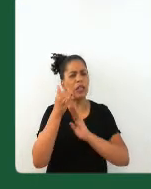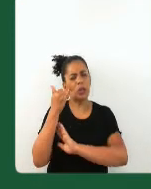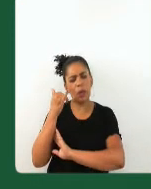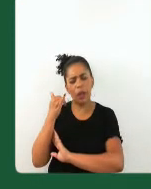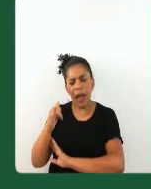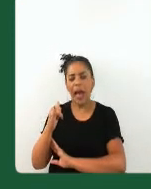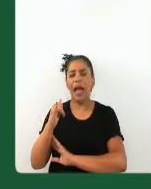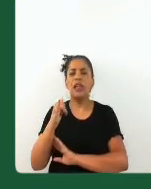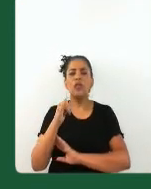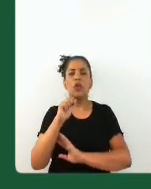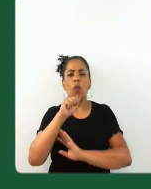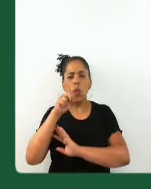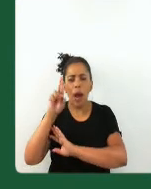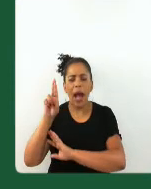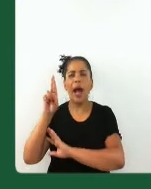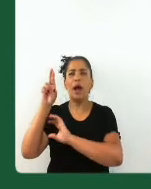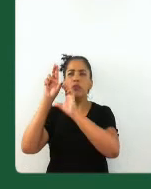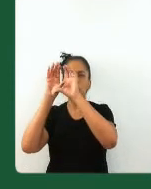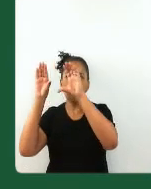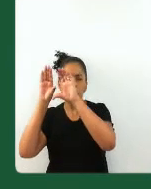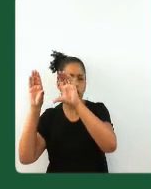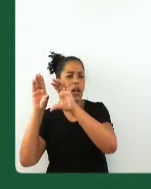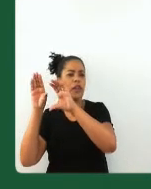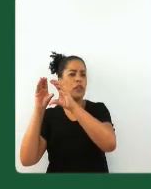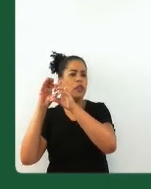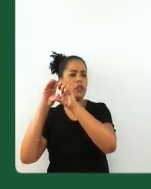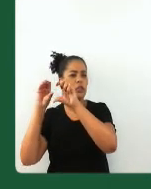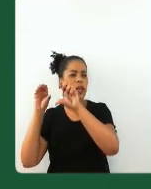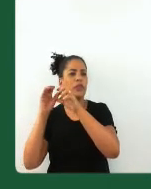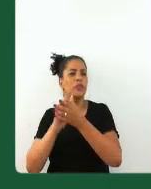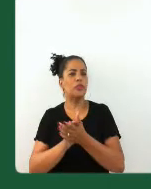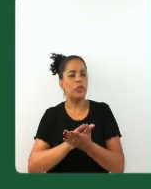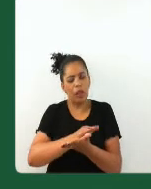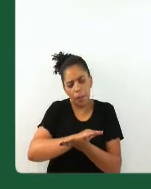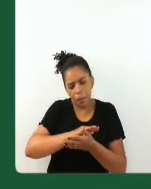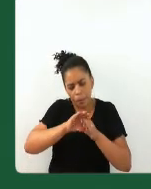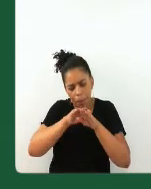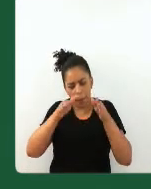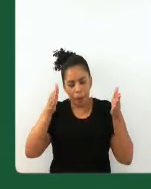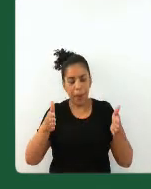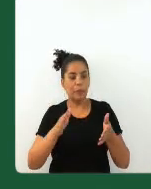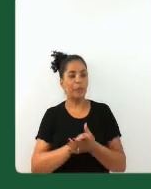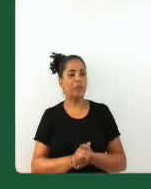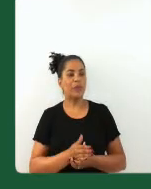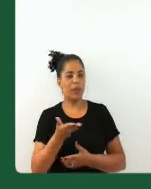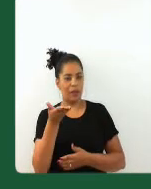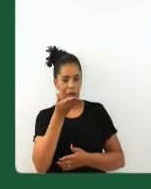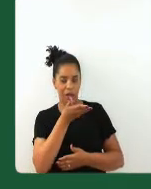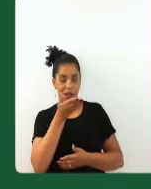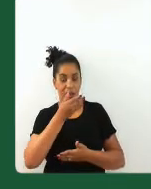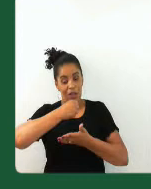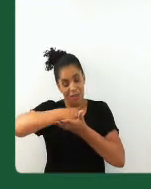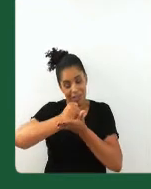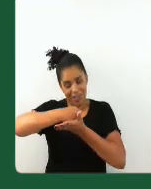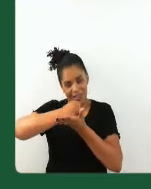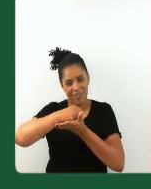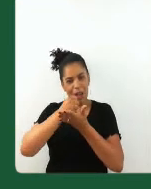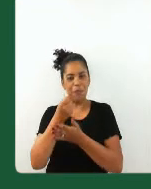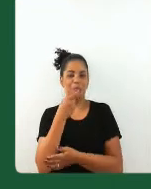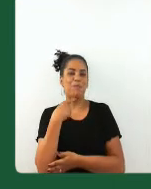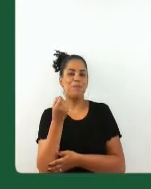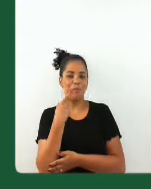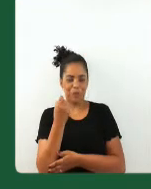elétrico, ar-condicionado, né? E as mesas de mar. A nossa farmácia, uma fotografia do exemplo da nossa